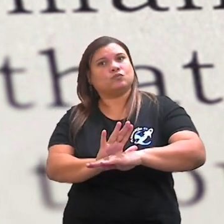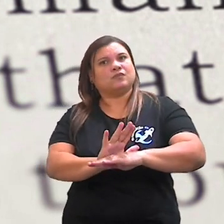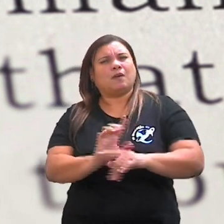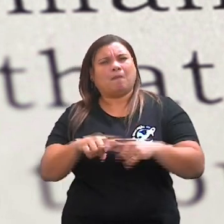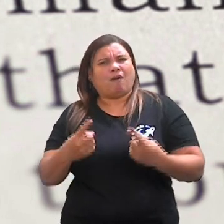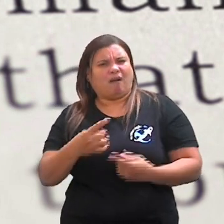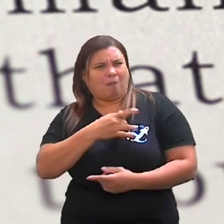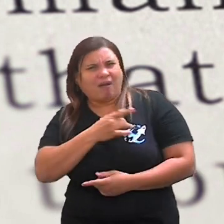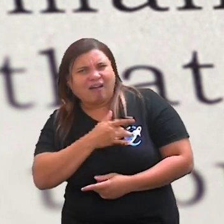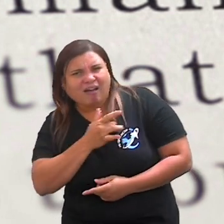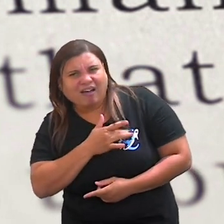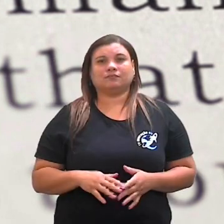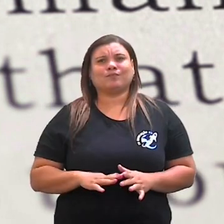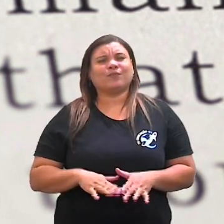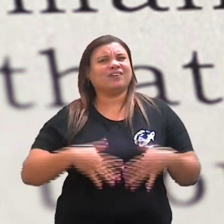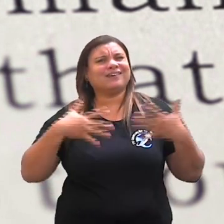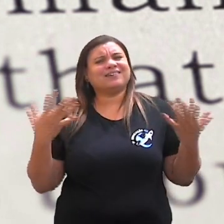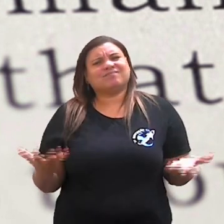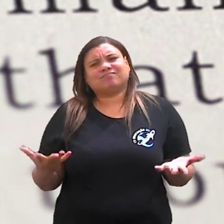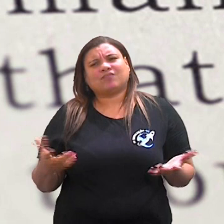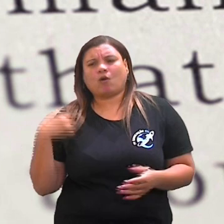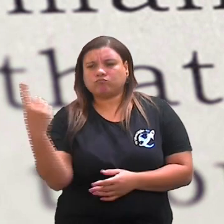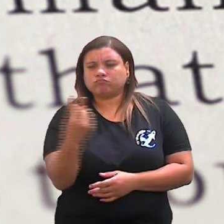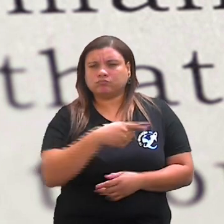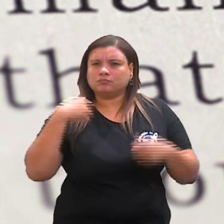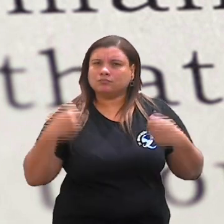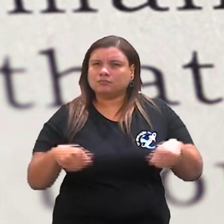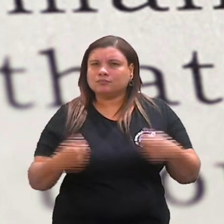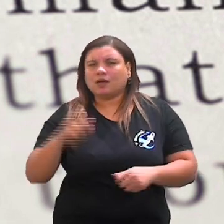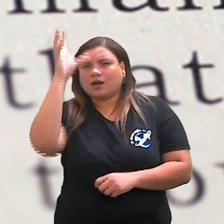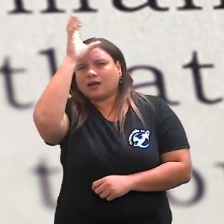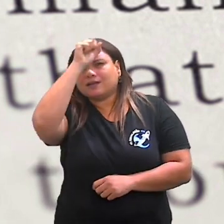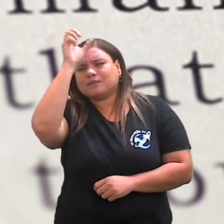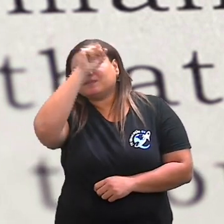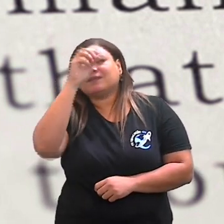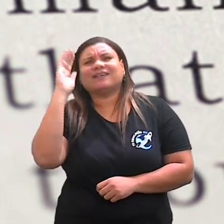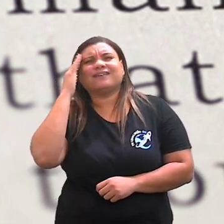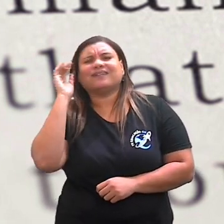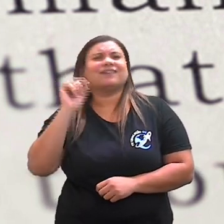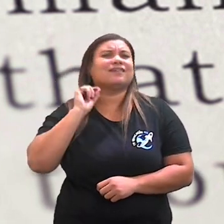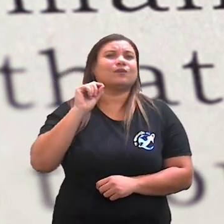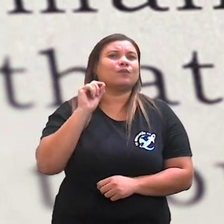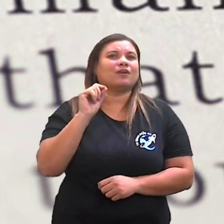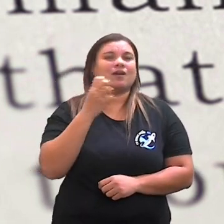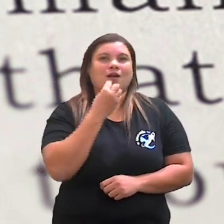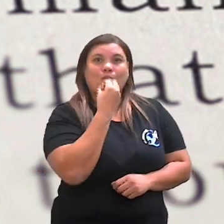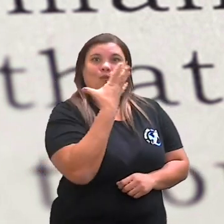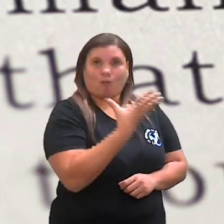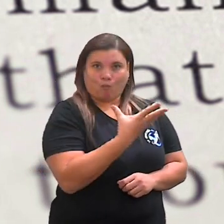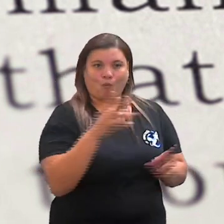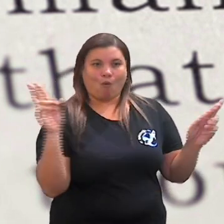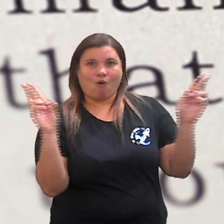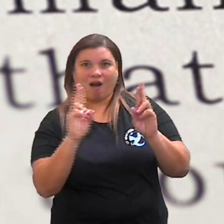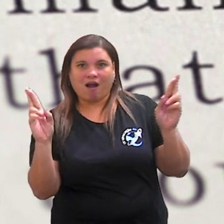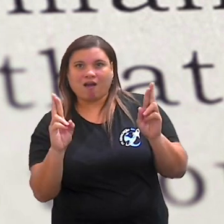uma ideal humanidade. Em outras palavras, o bem tem a ver com as coisas certas que